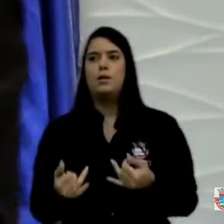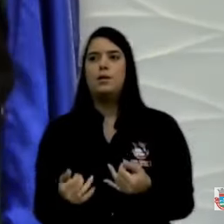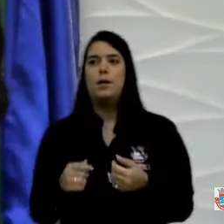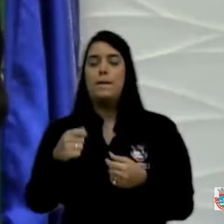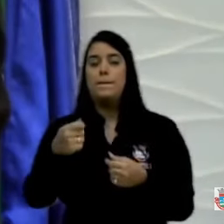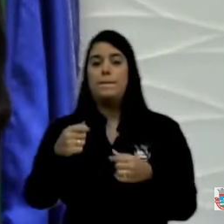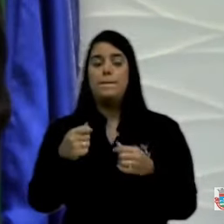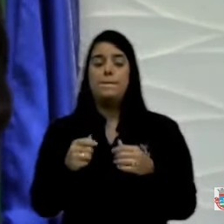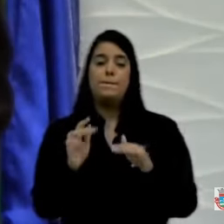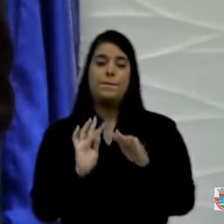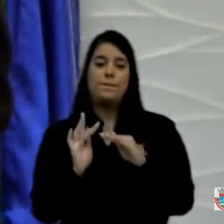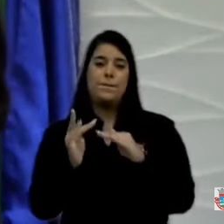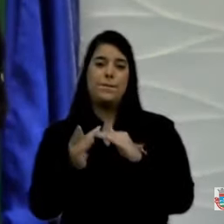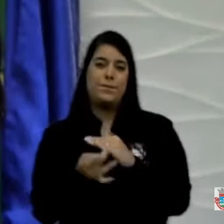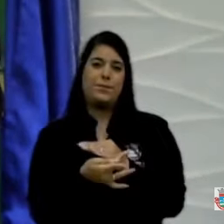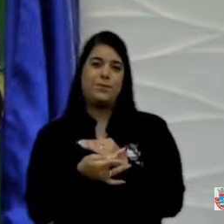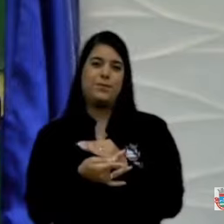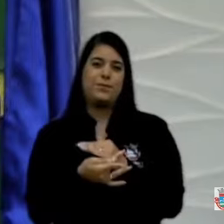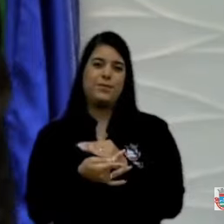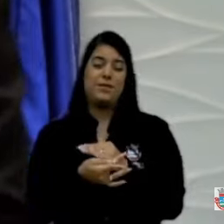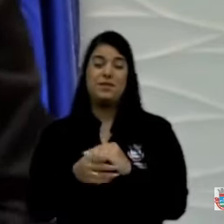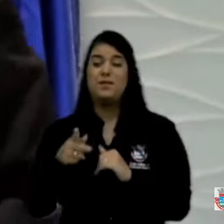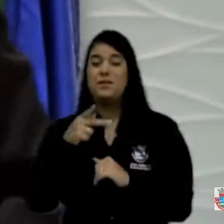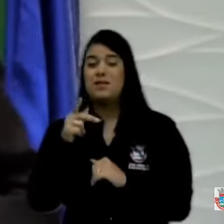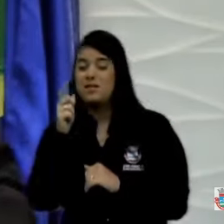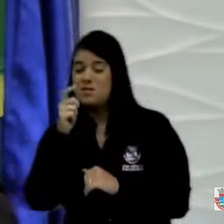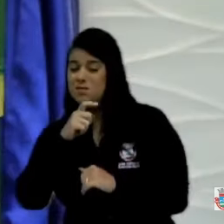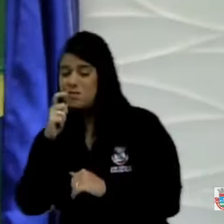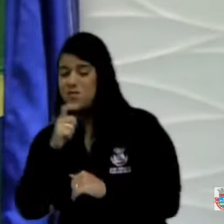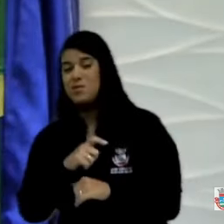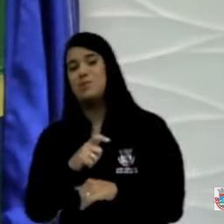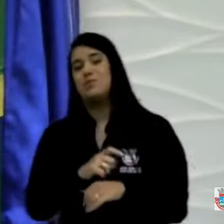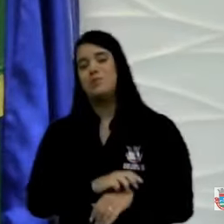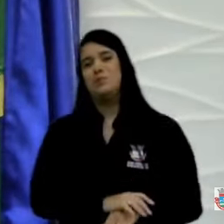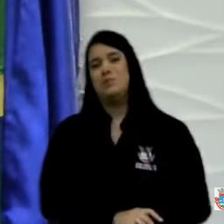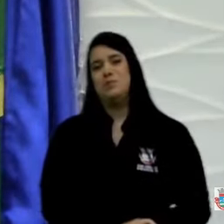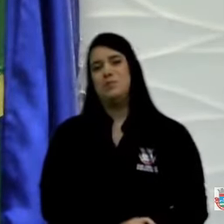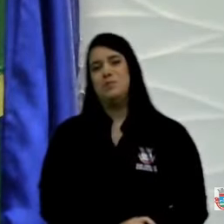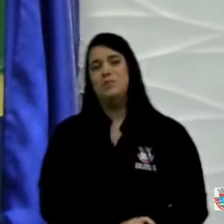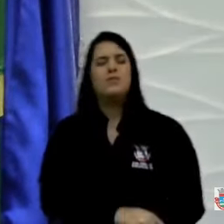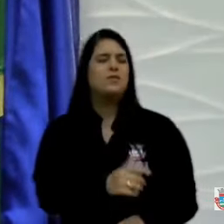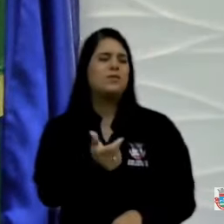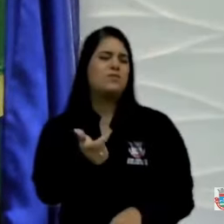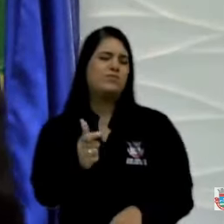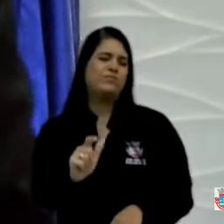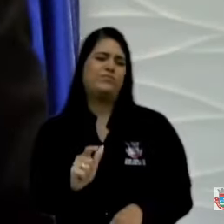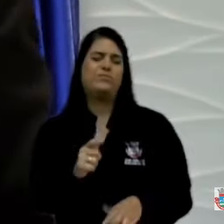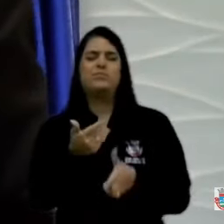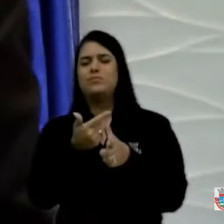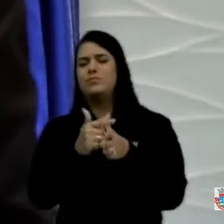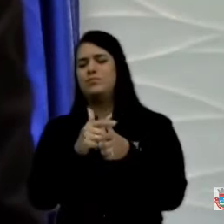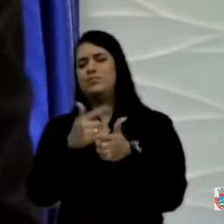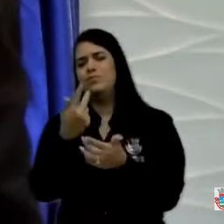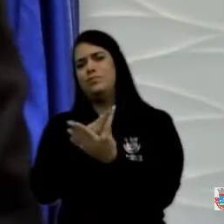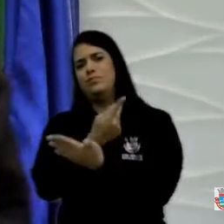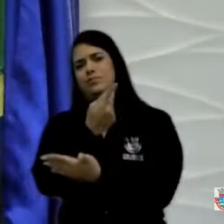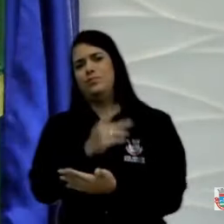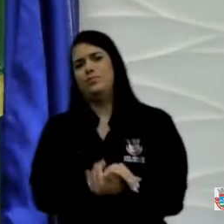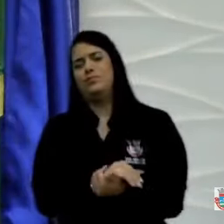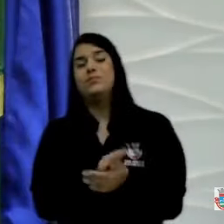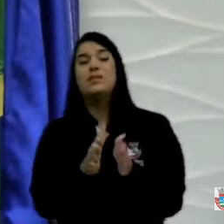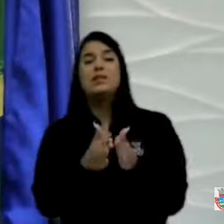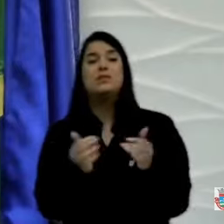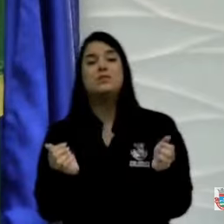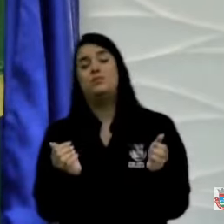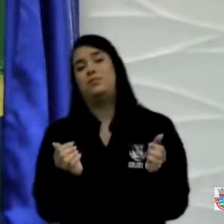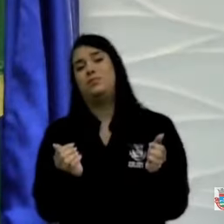social desmentir, rapaz. Como a gente tem que desmentir outras coisas que estão acontecendo. Eu só peço uma